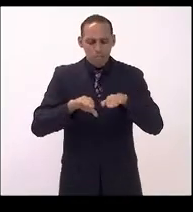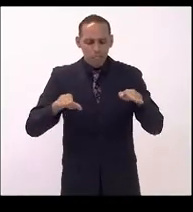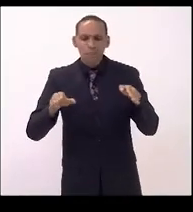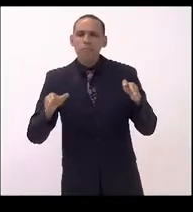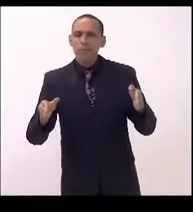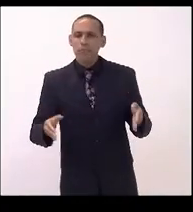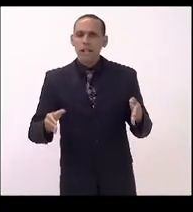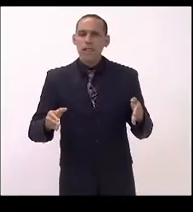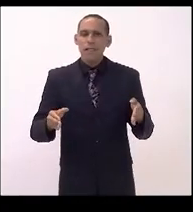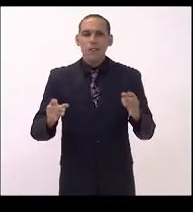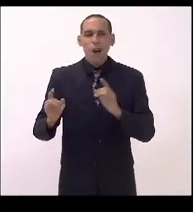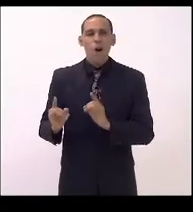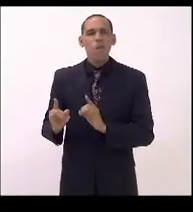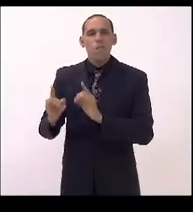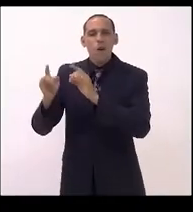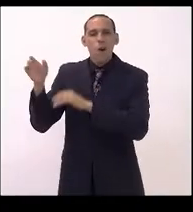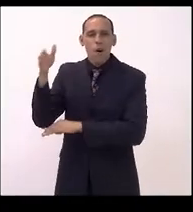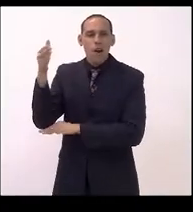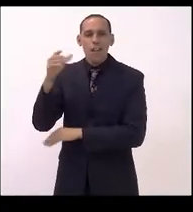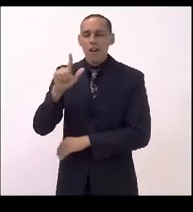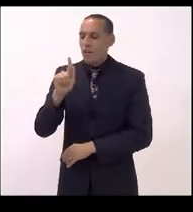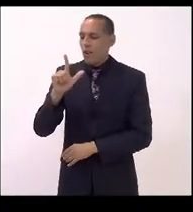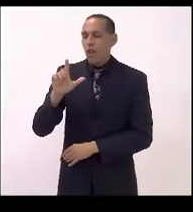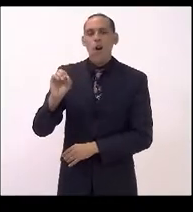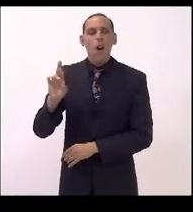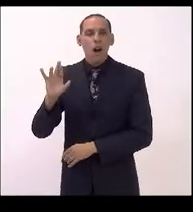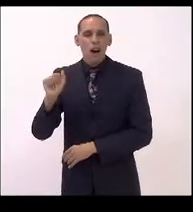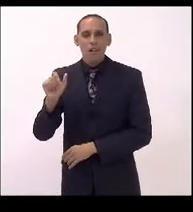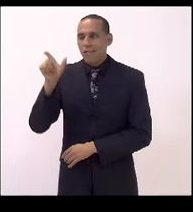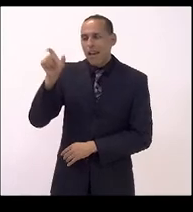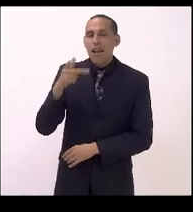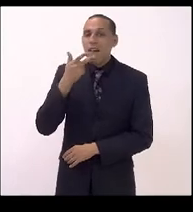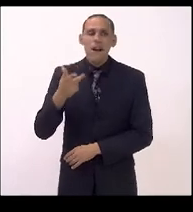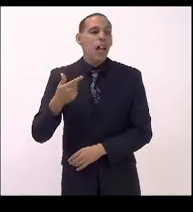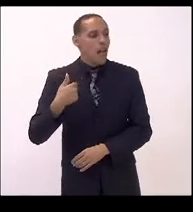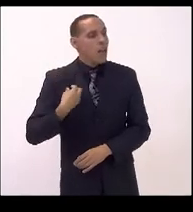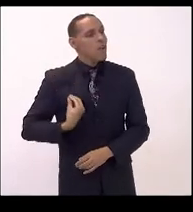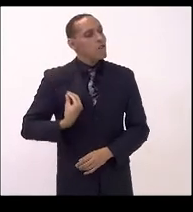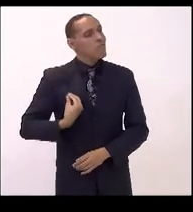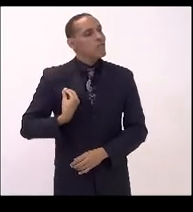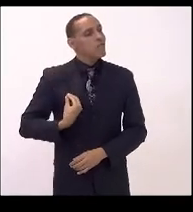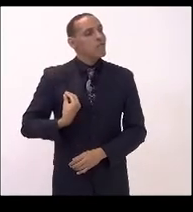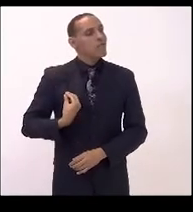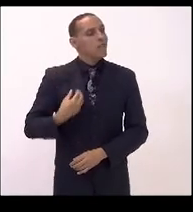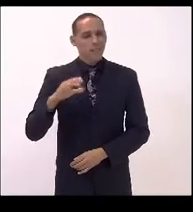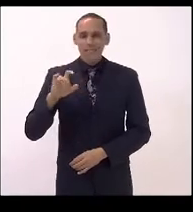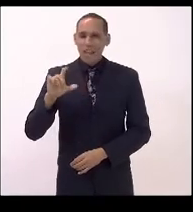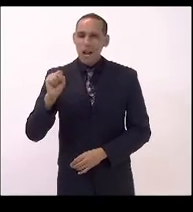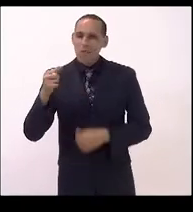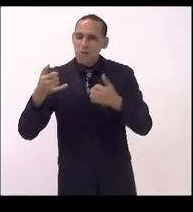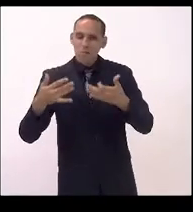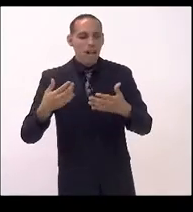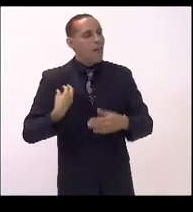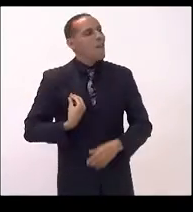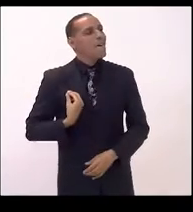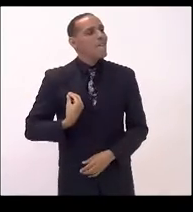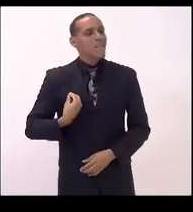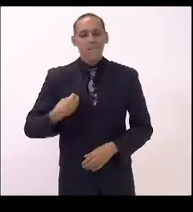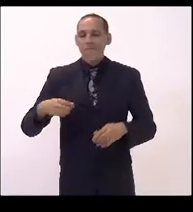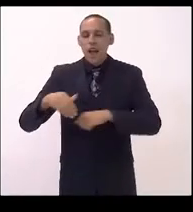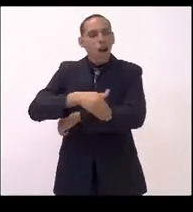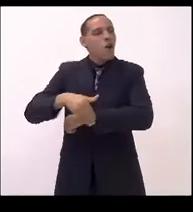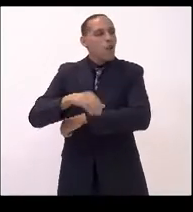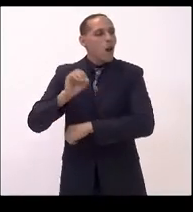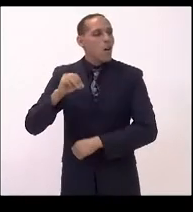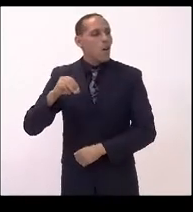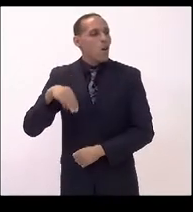discussão sobre a Praça 11, e o Celso dizer que morou na Comandante Mauriti. E a partir dali eu faço um contato de novo com o Comandante Mauriti, e vou